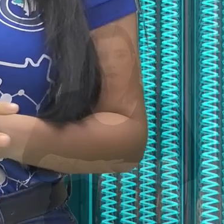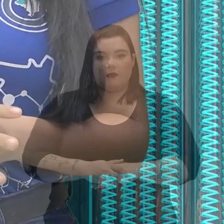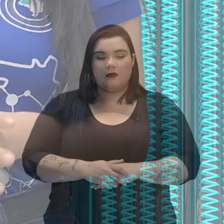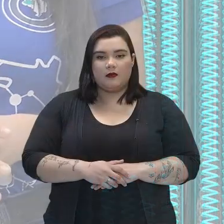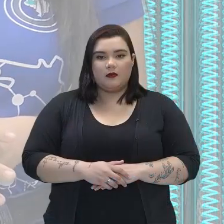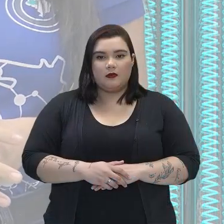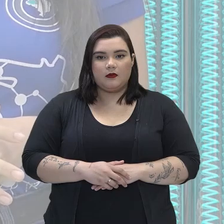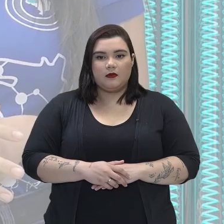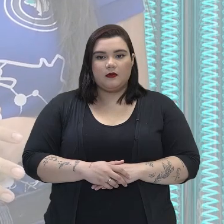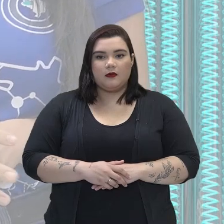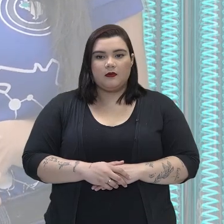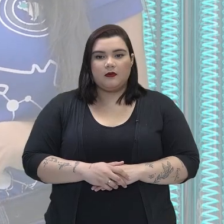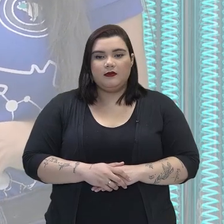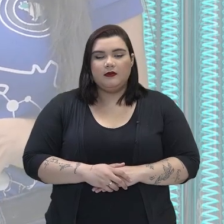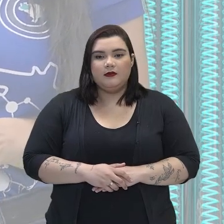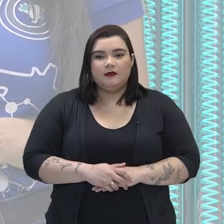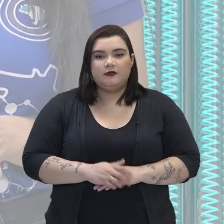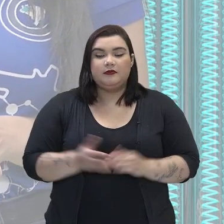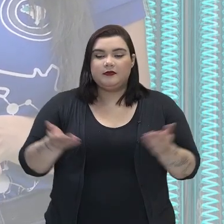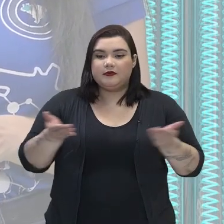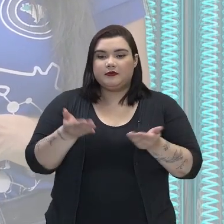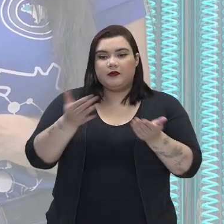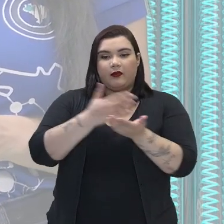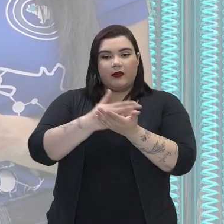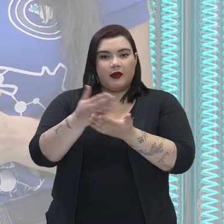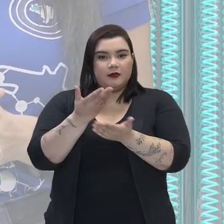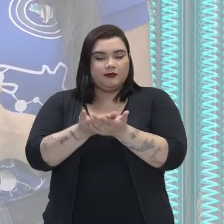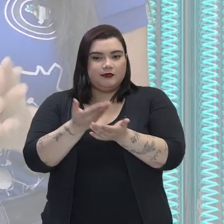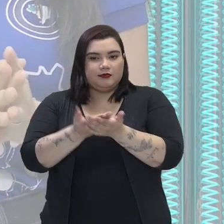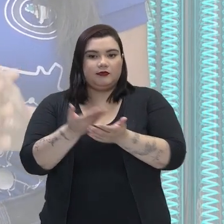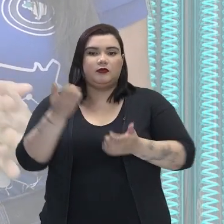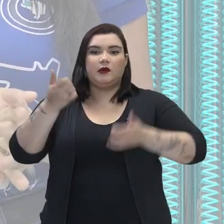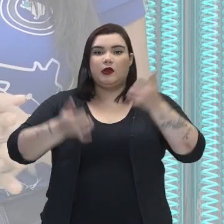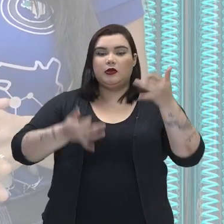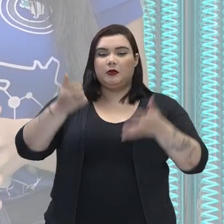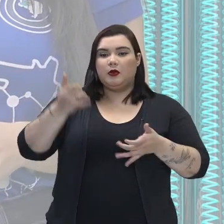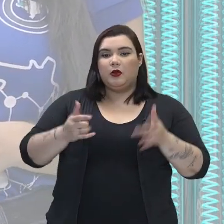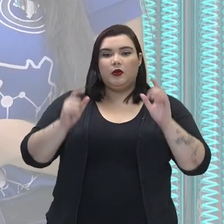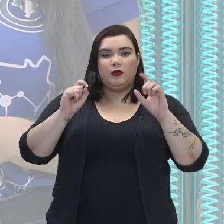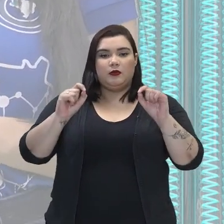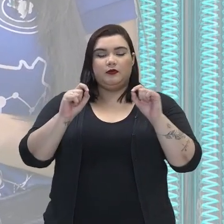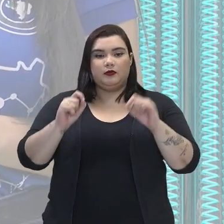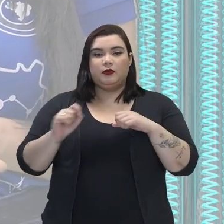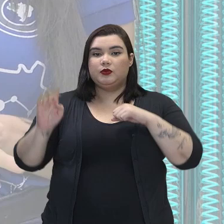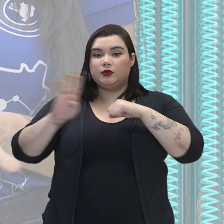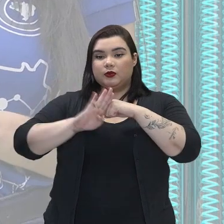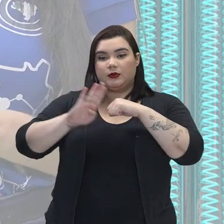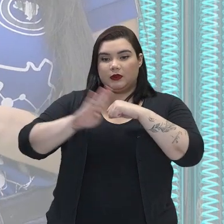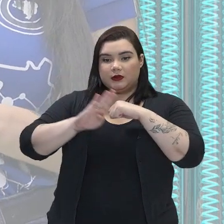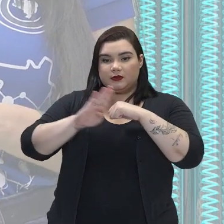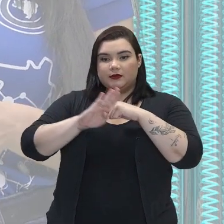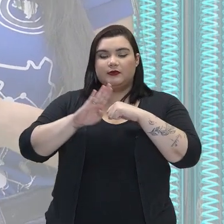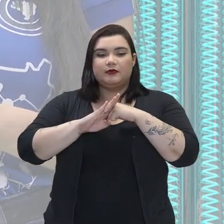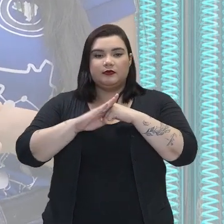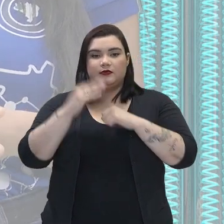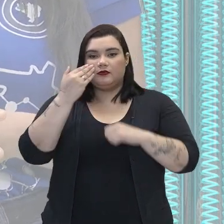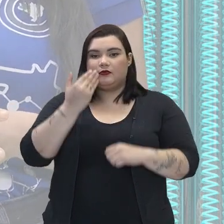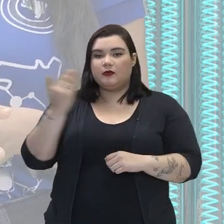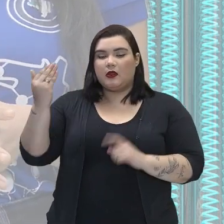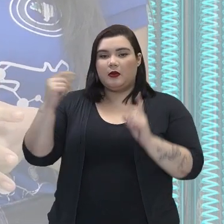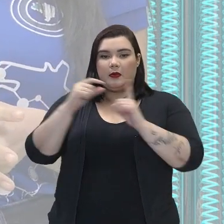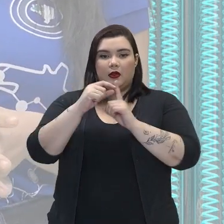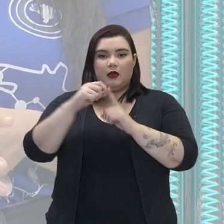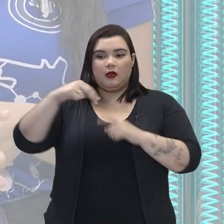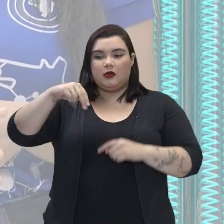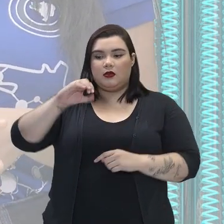So, let's start our class. Vamos começar nossa aula falando dos substantivos, nouns. Nós falamos